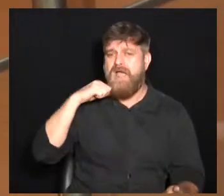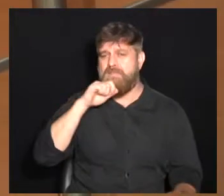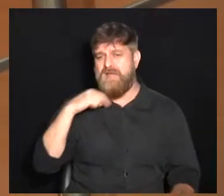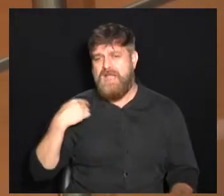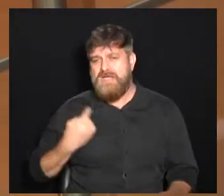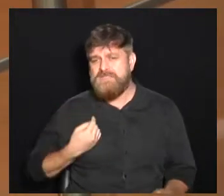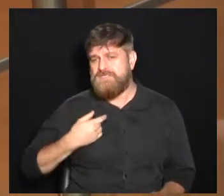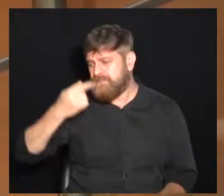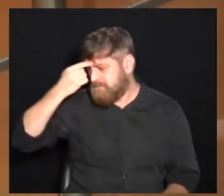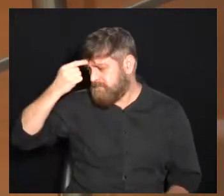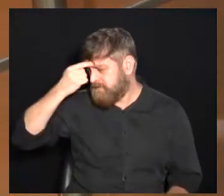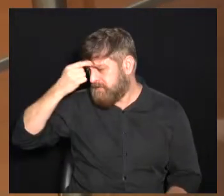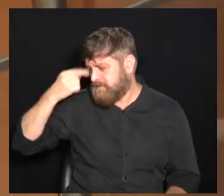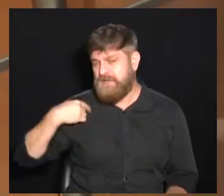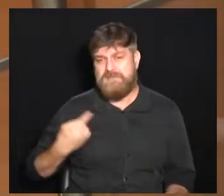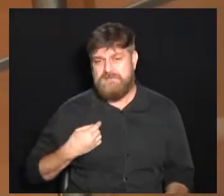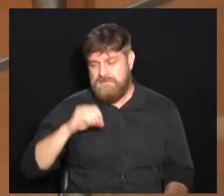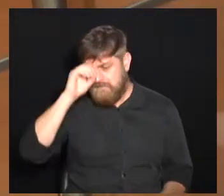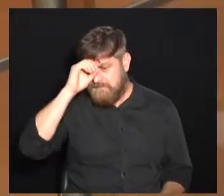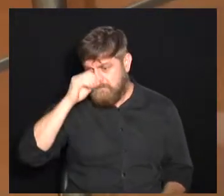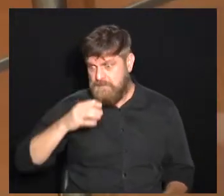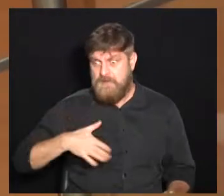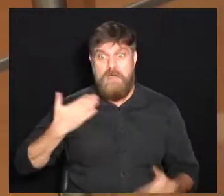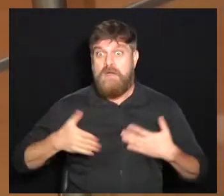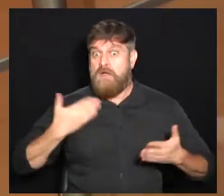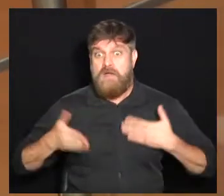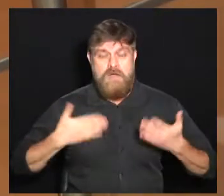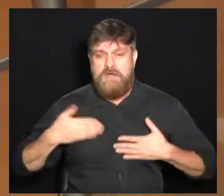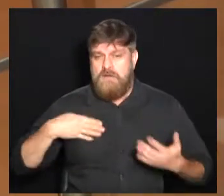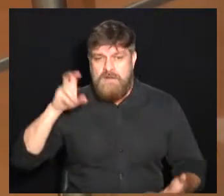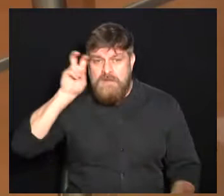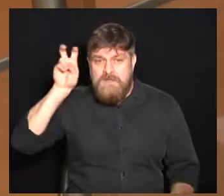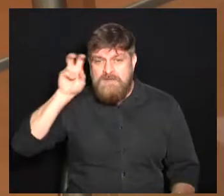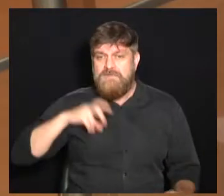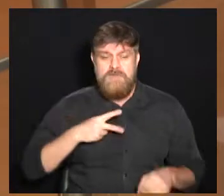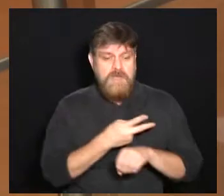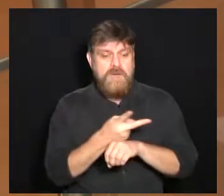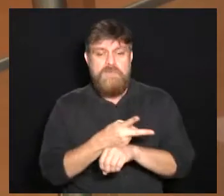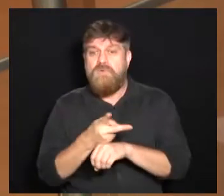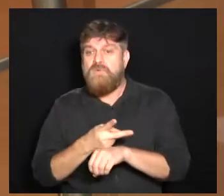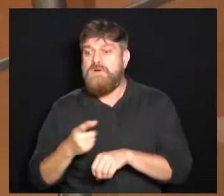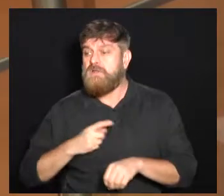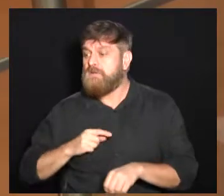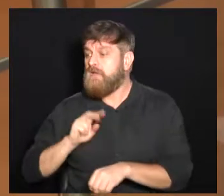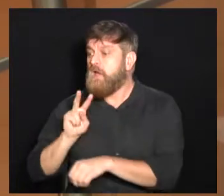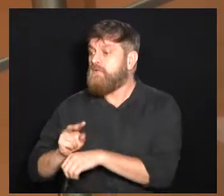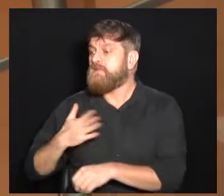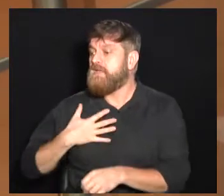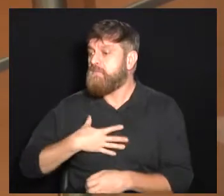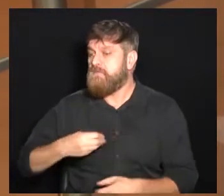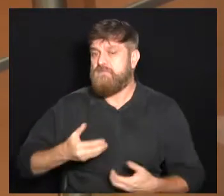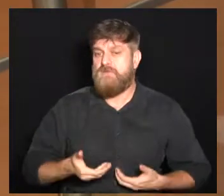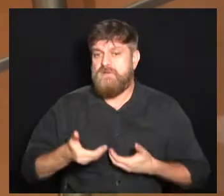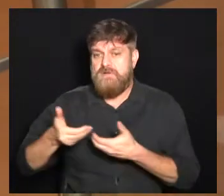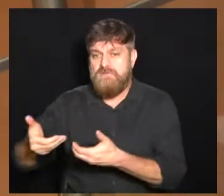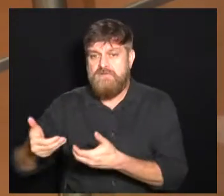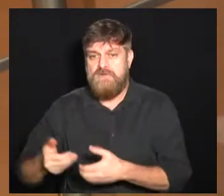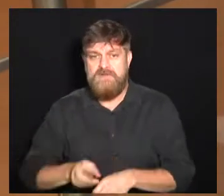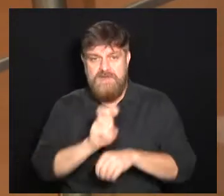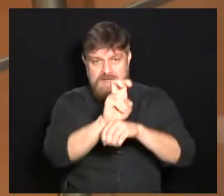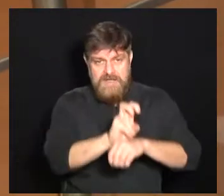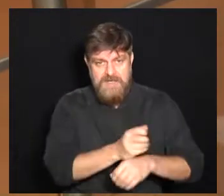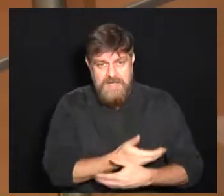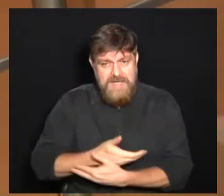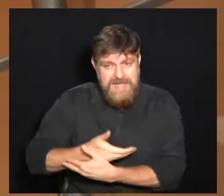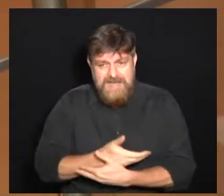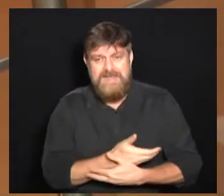estar ciente. A gente não precisava sair que nem louca na quinta-feira, procurando pessoas para cuidar dos filhos da gente, sendo que tem uma creche lá. Já